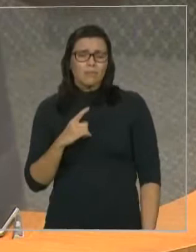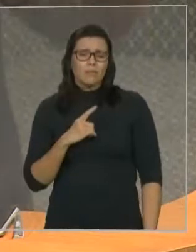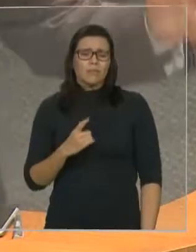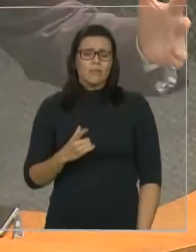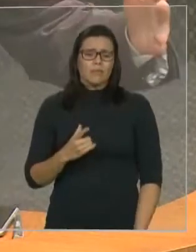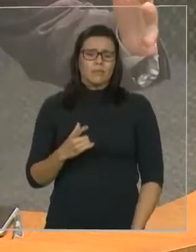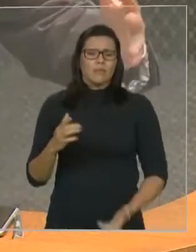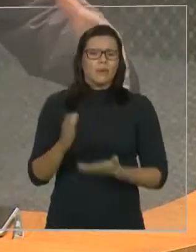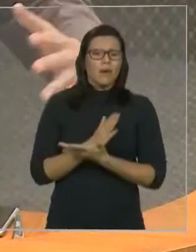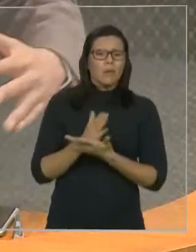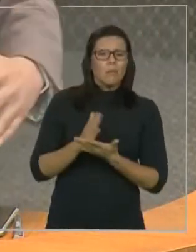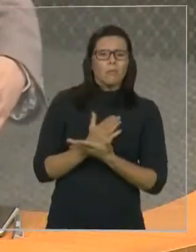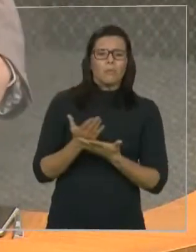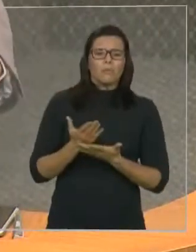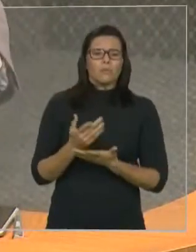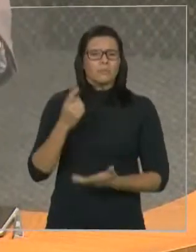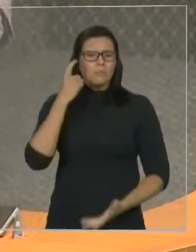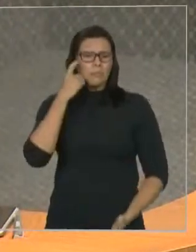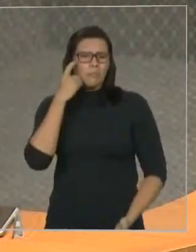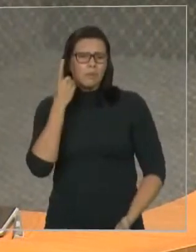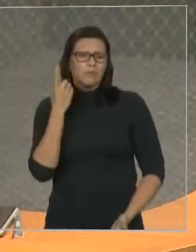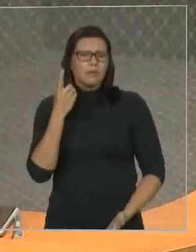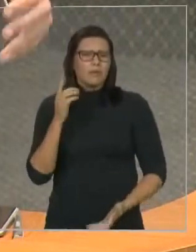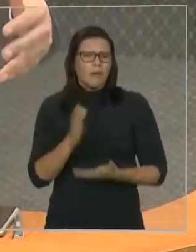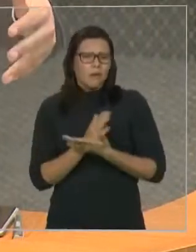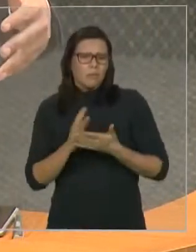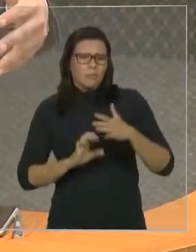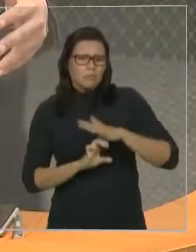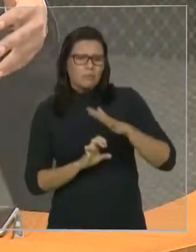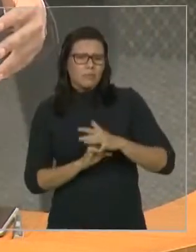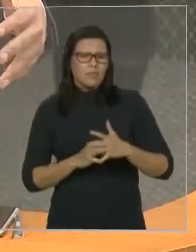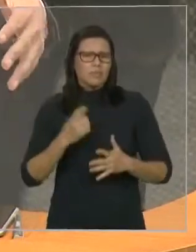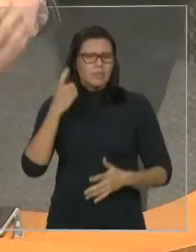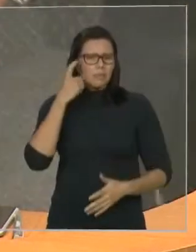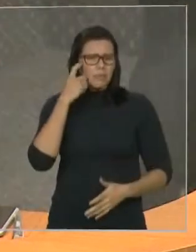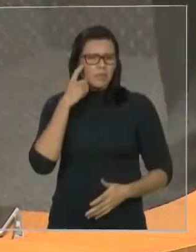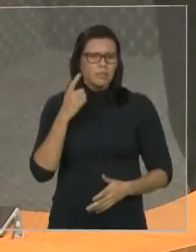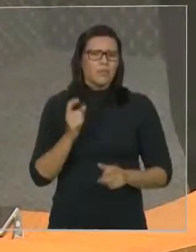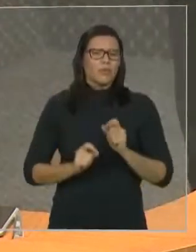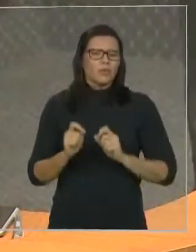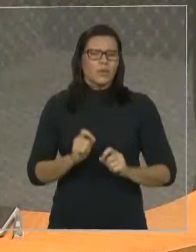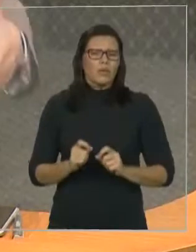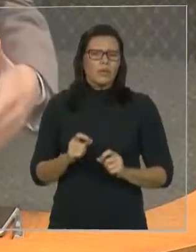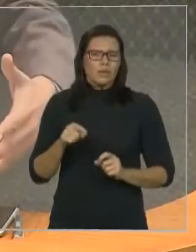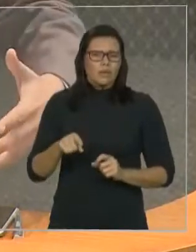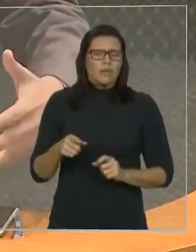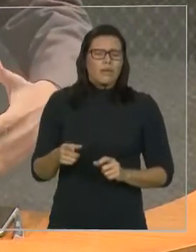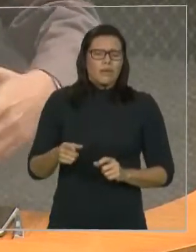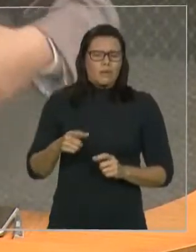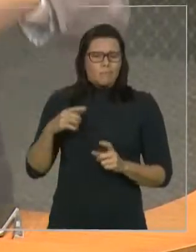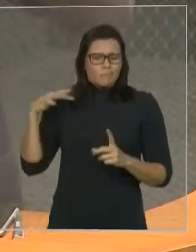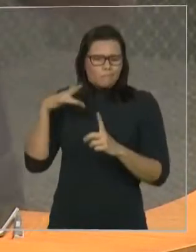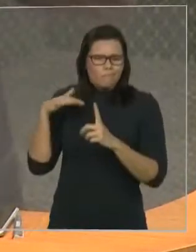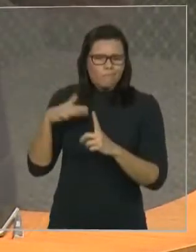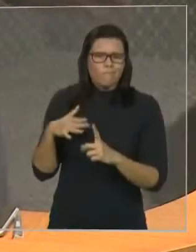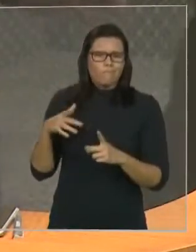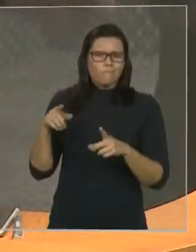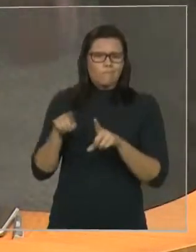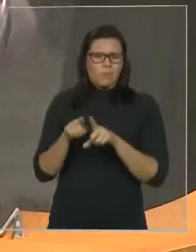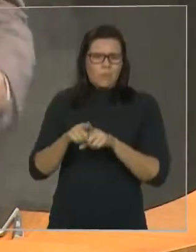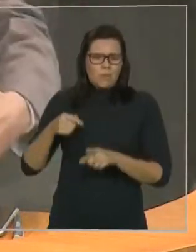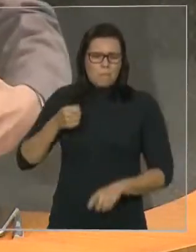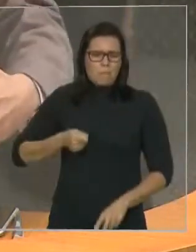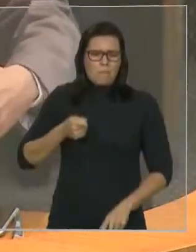alguns acharem que pode explorar um trabalhador até a exaustão, nas